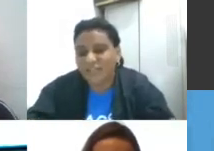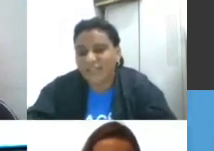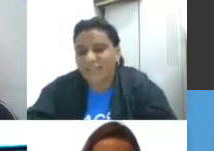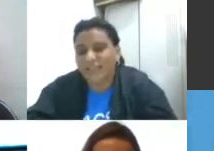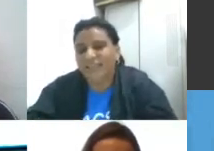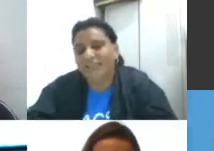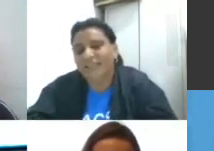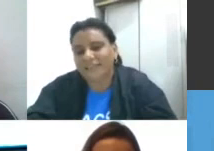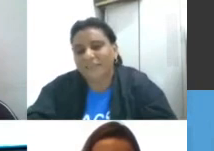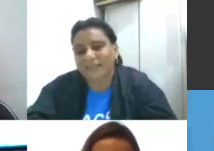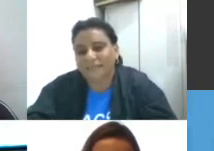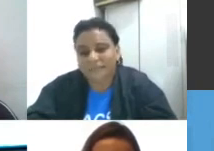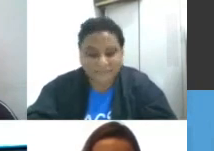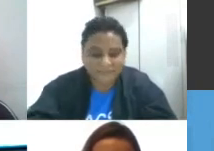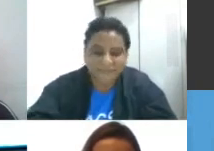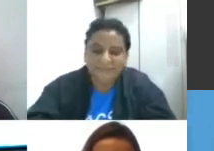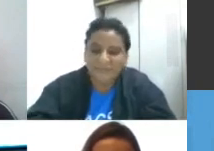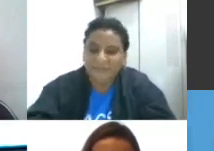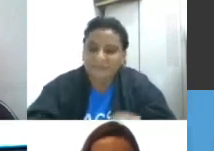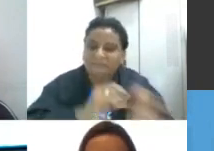transtornar aquele tratamento